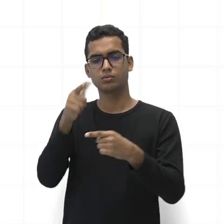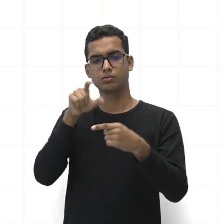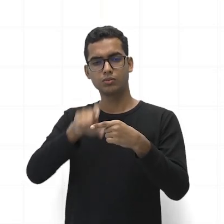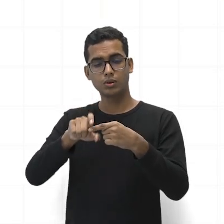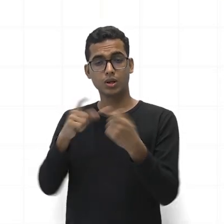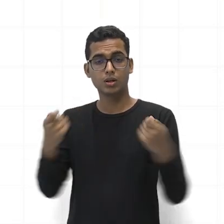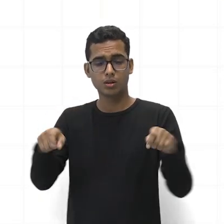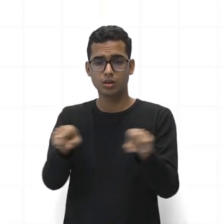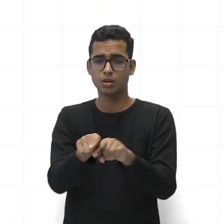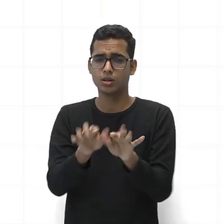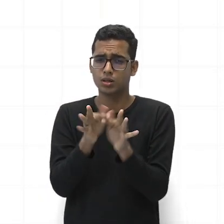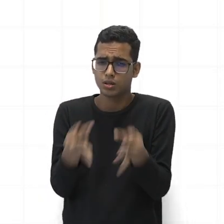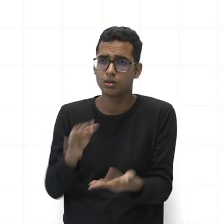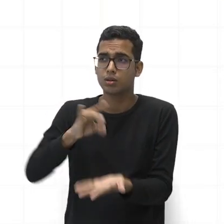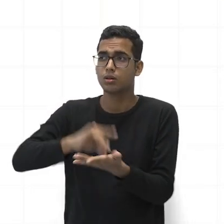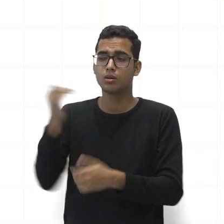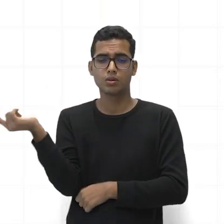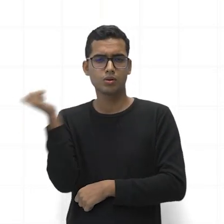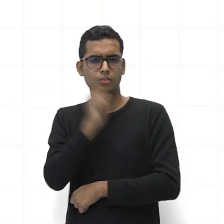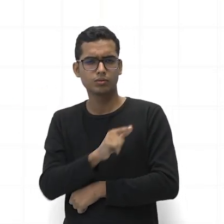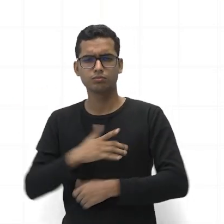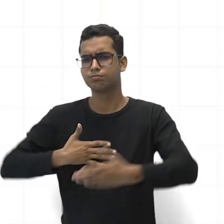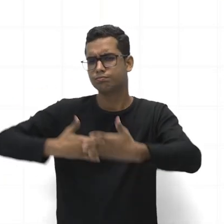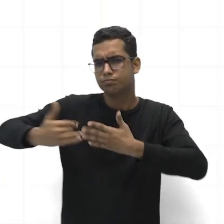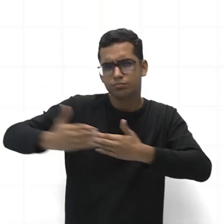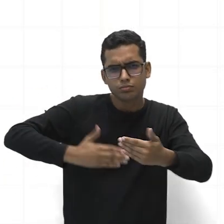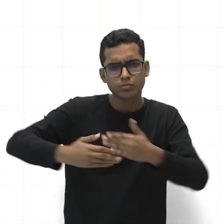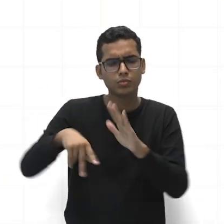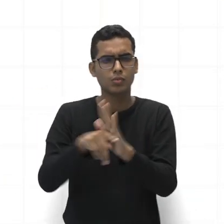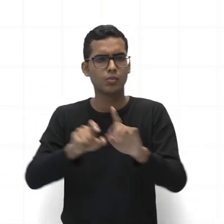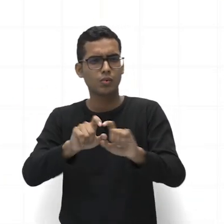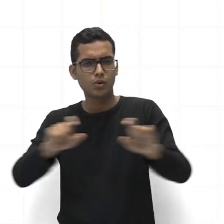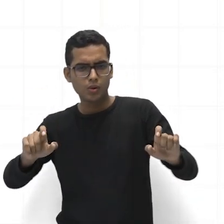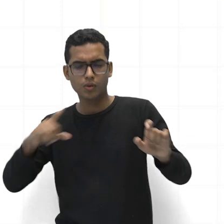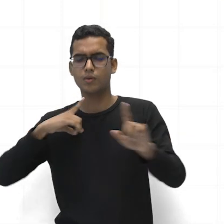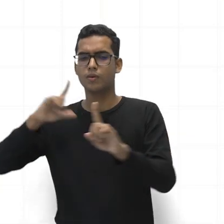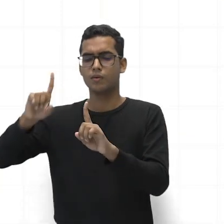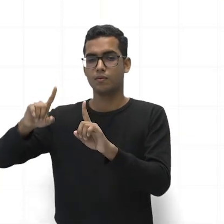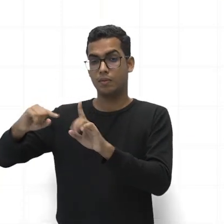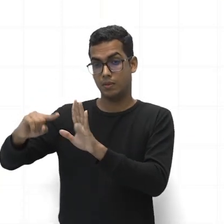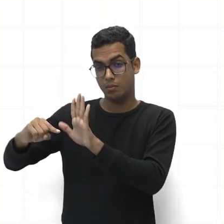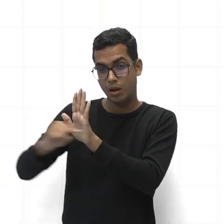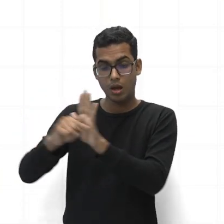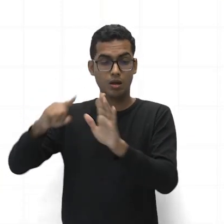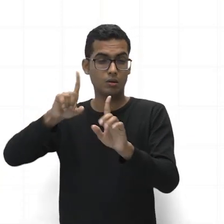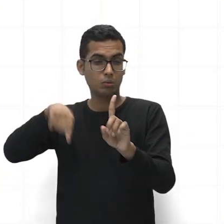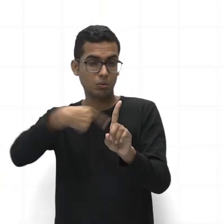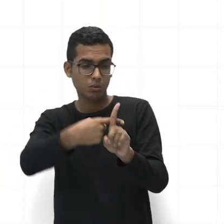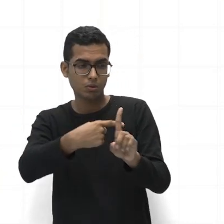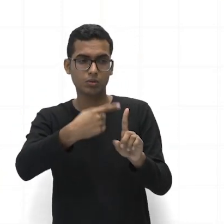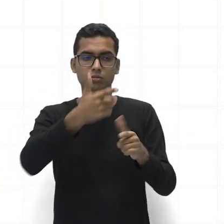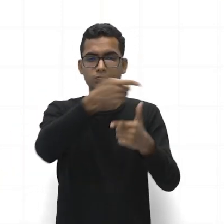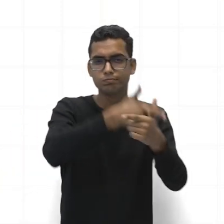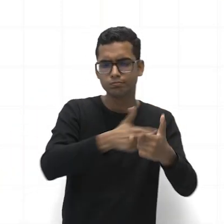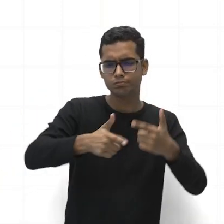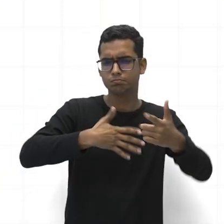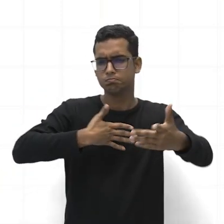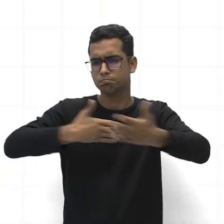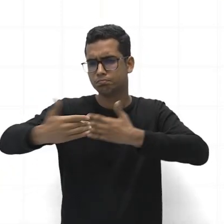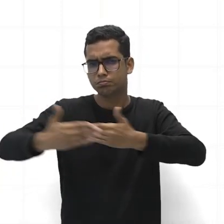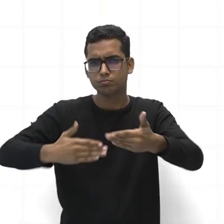ser simplificada. E qualquer operação com frações, seja adição, subtração, multiplicação, divisão, onde a